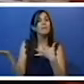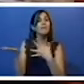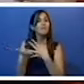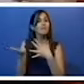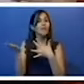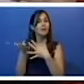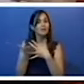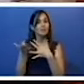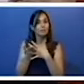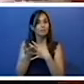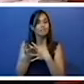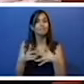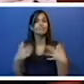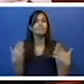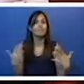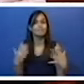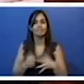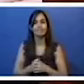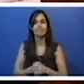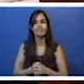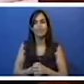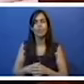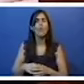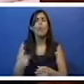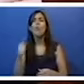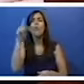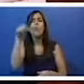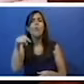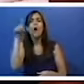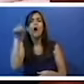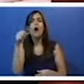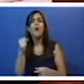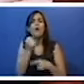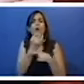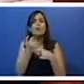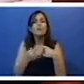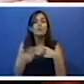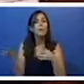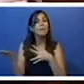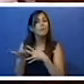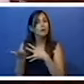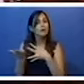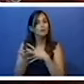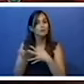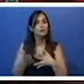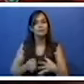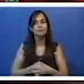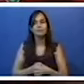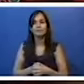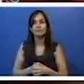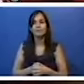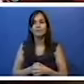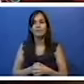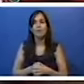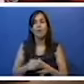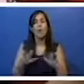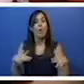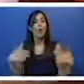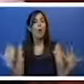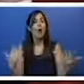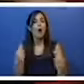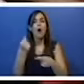metade do todo referência Qual a fração que representa a metade em qual fração